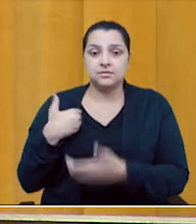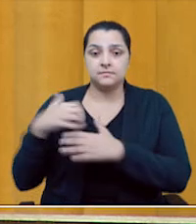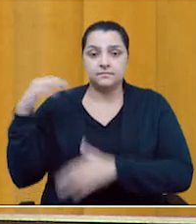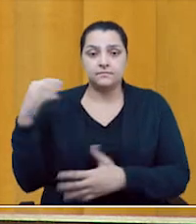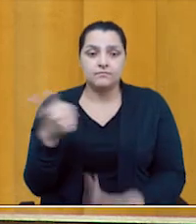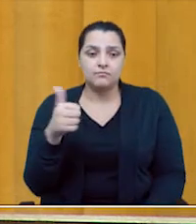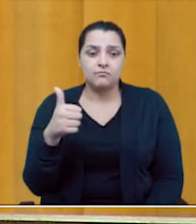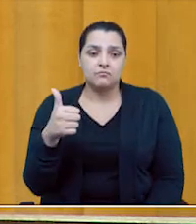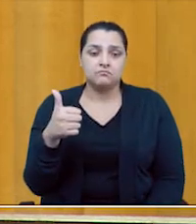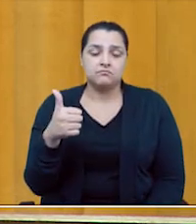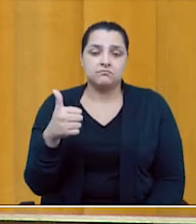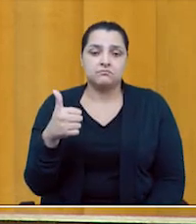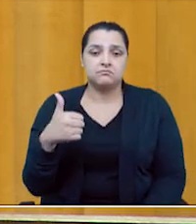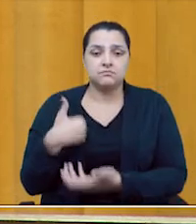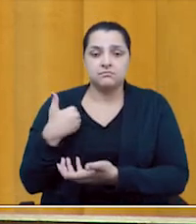anos.